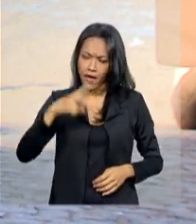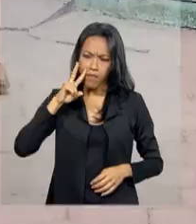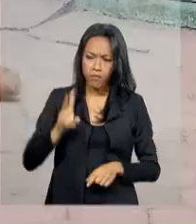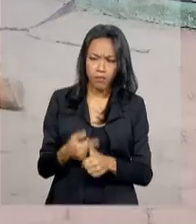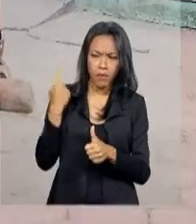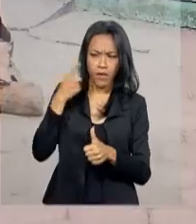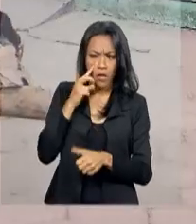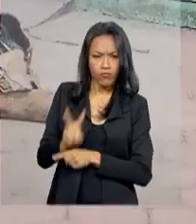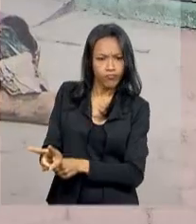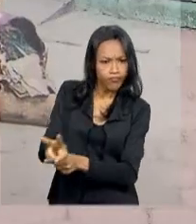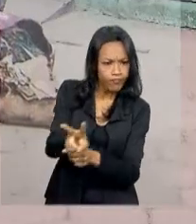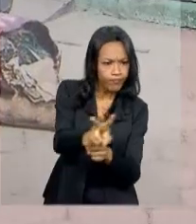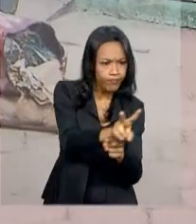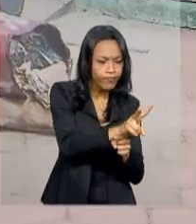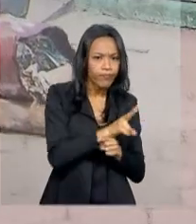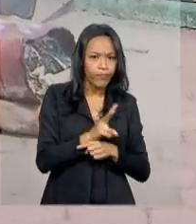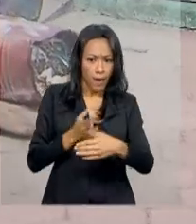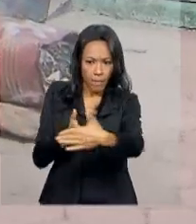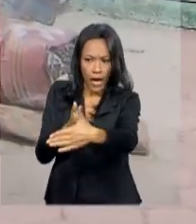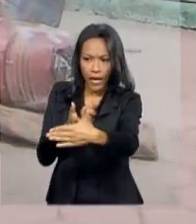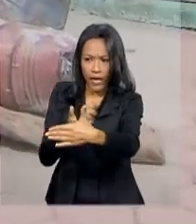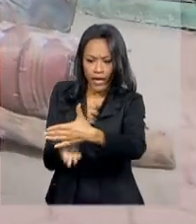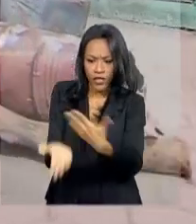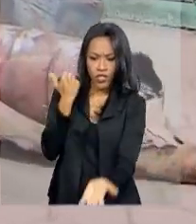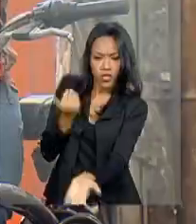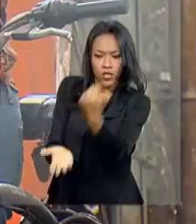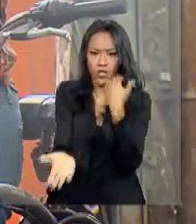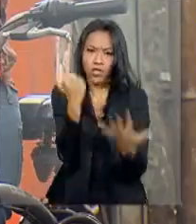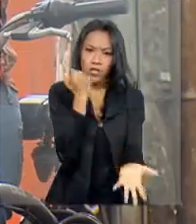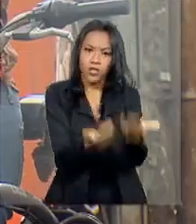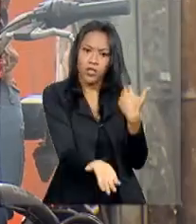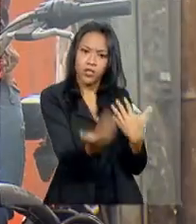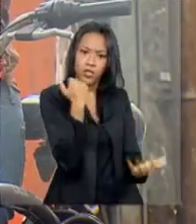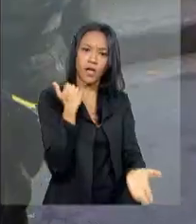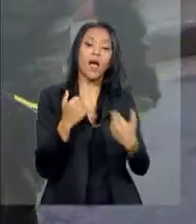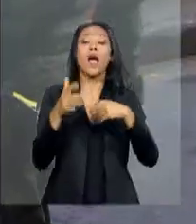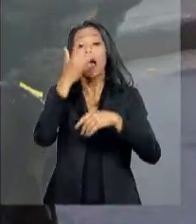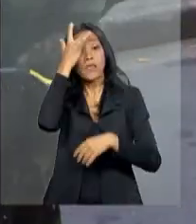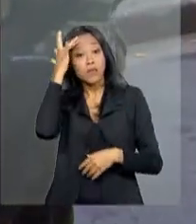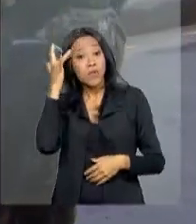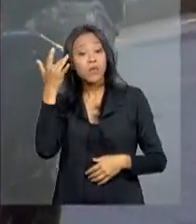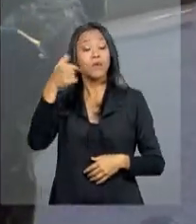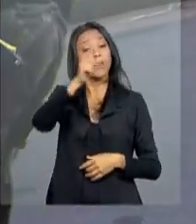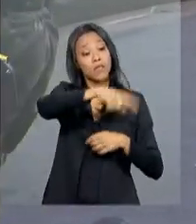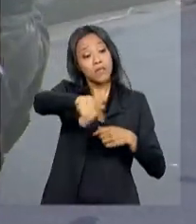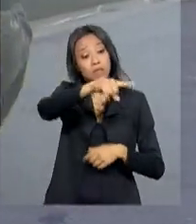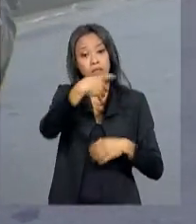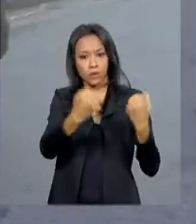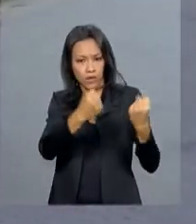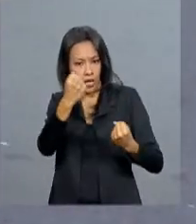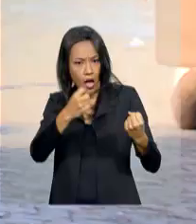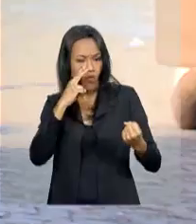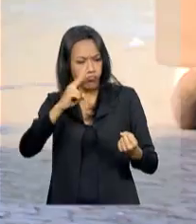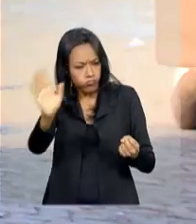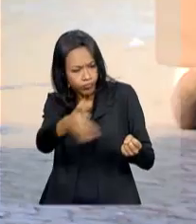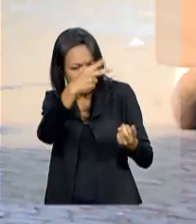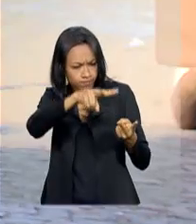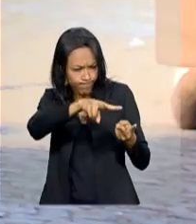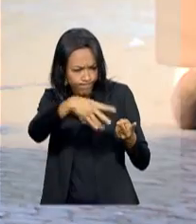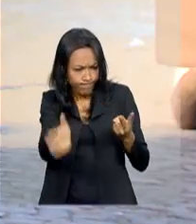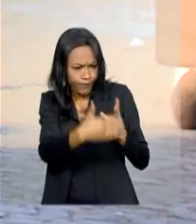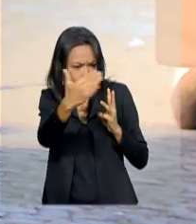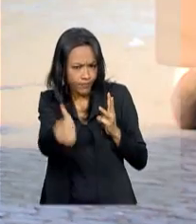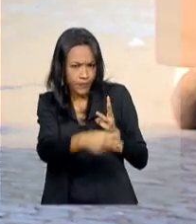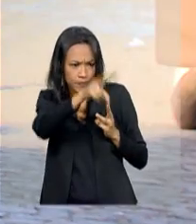da área e a retirada de barreiras que impedem o trânsito. As pessoas e os veículos são vistoriados e é